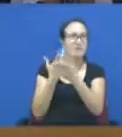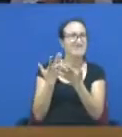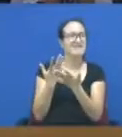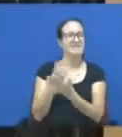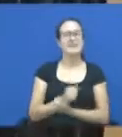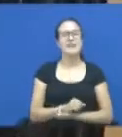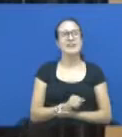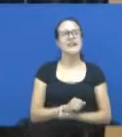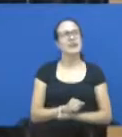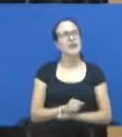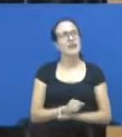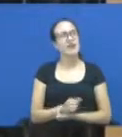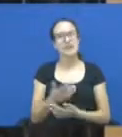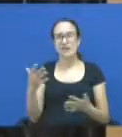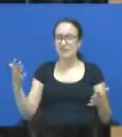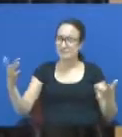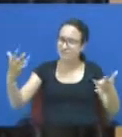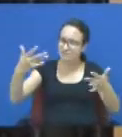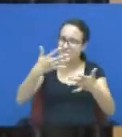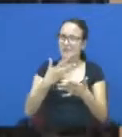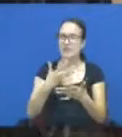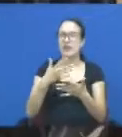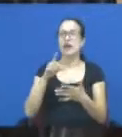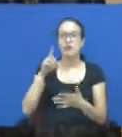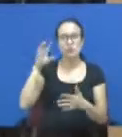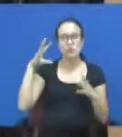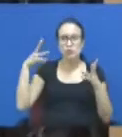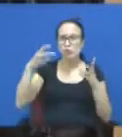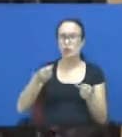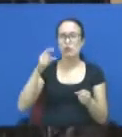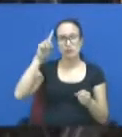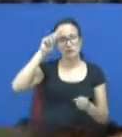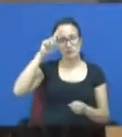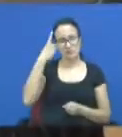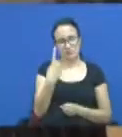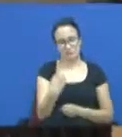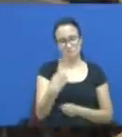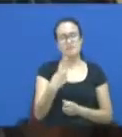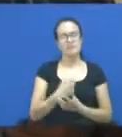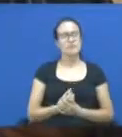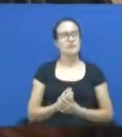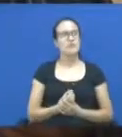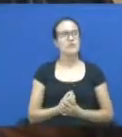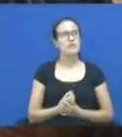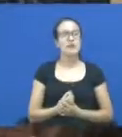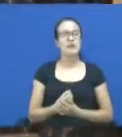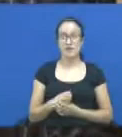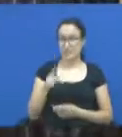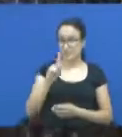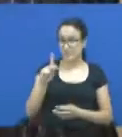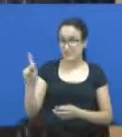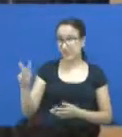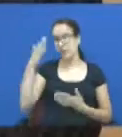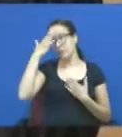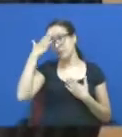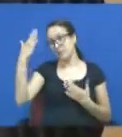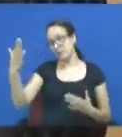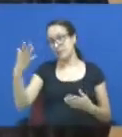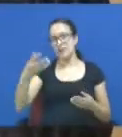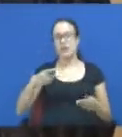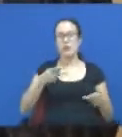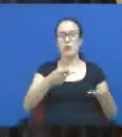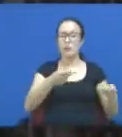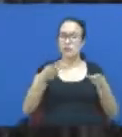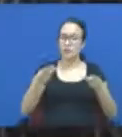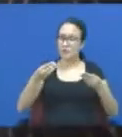com todos os vereadores lá no dia 1º. Meu presidente, muito obrigado pela oportunidade. Quero entregar as suas mãos e que todos se sintam